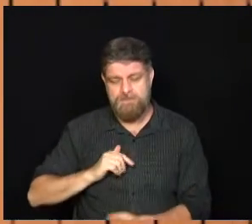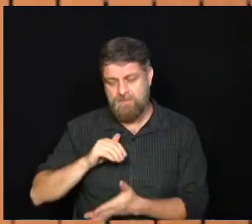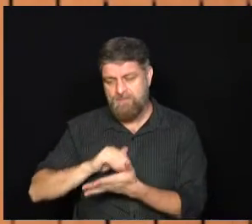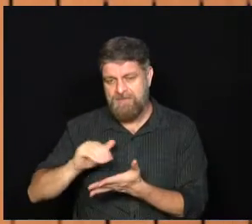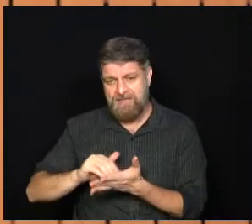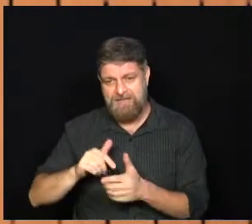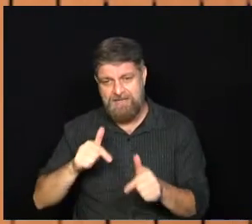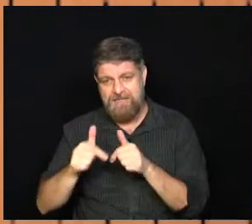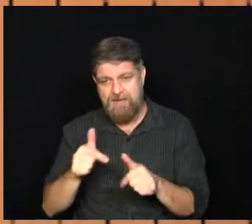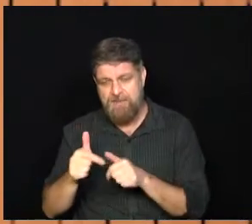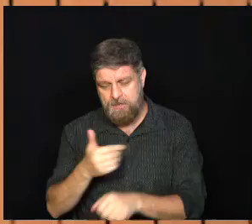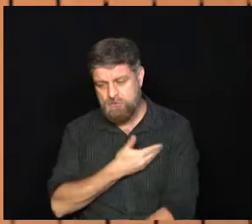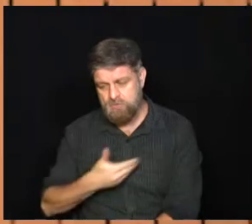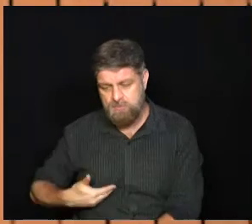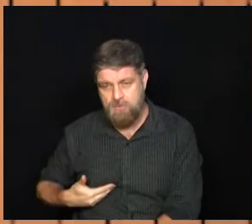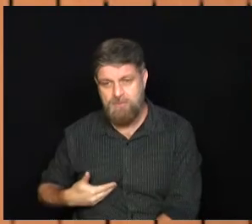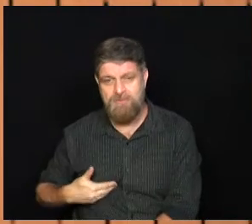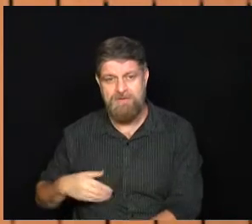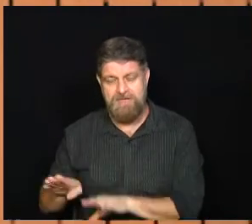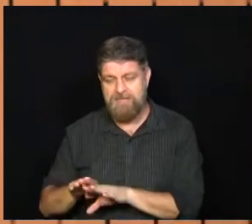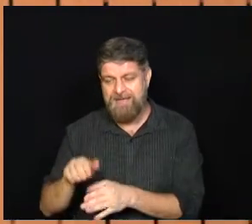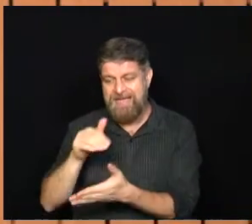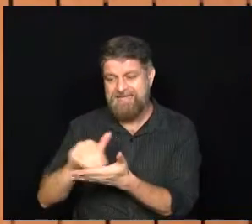e a Secretaria de Ação Social,